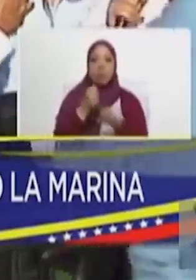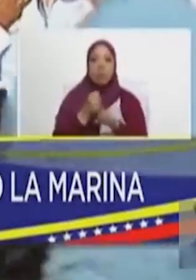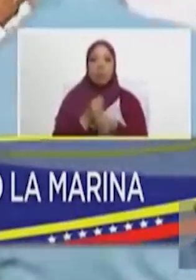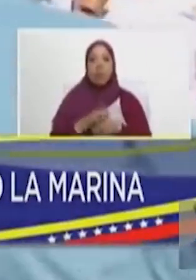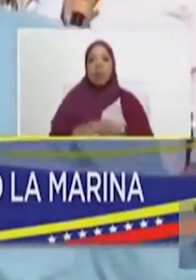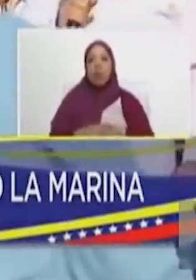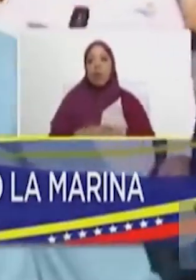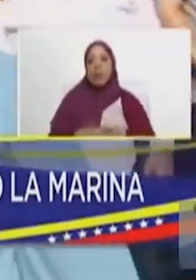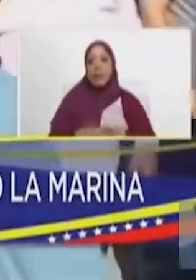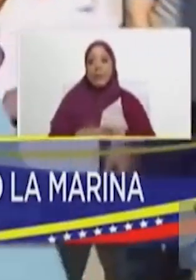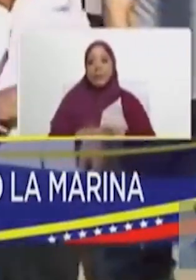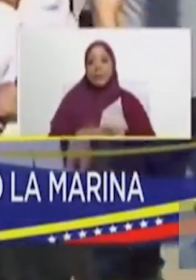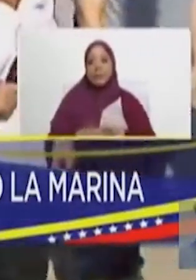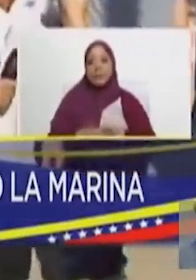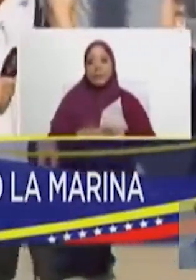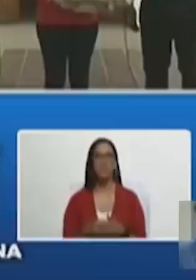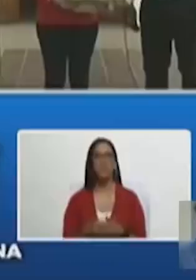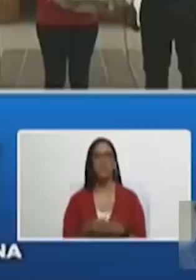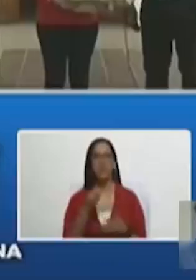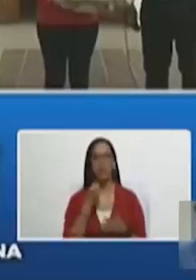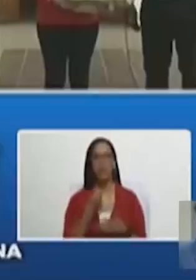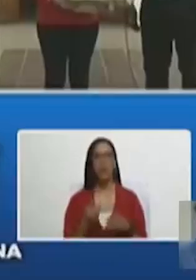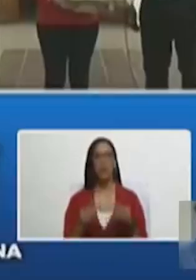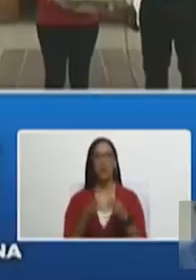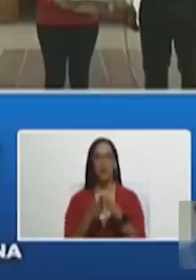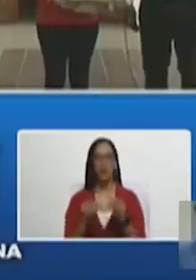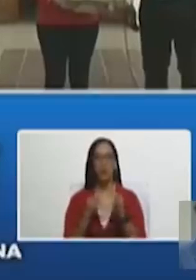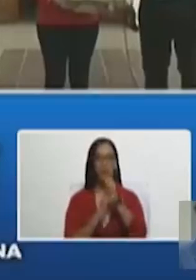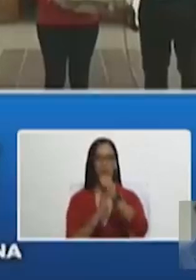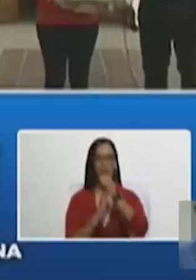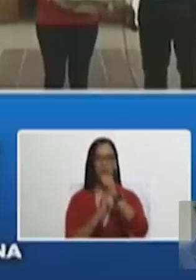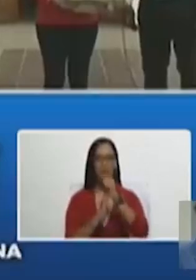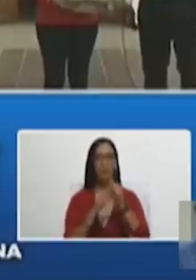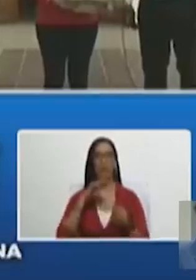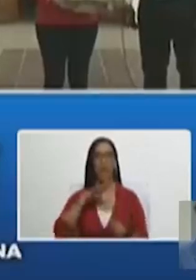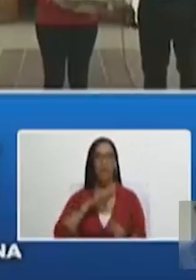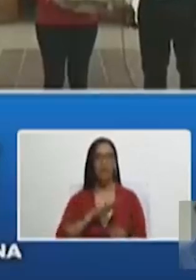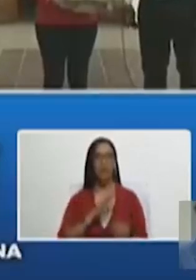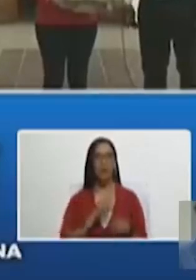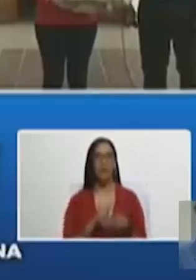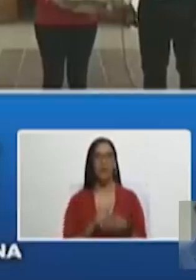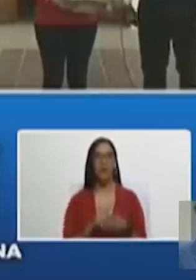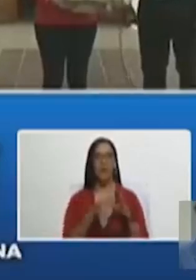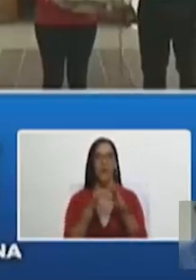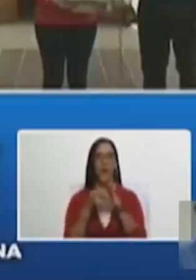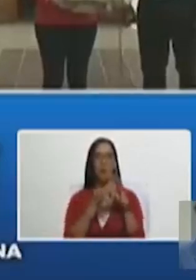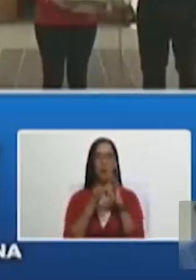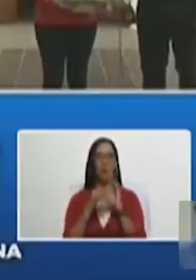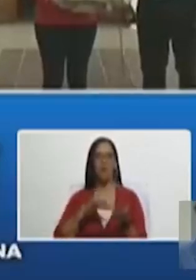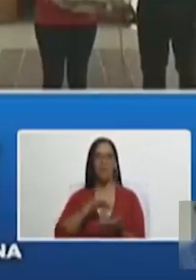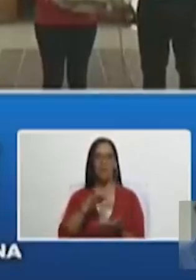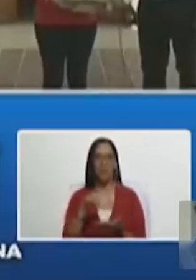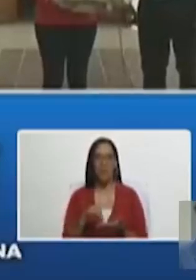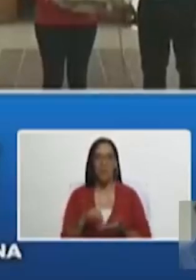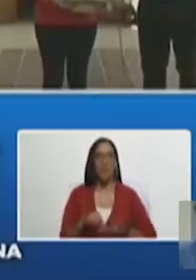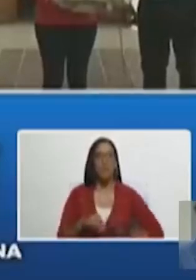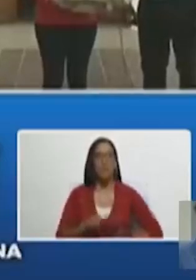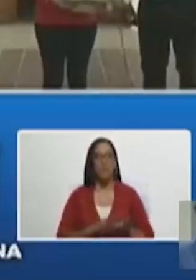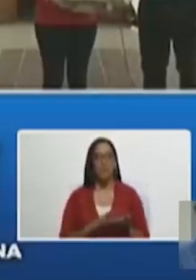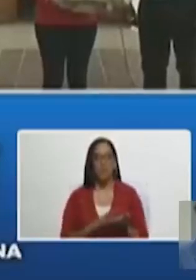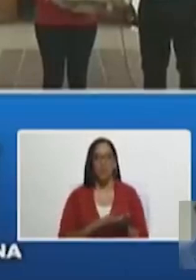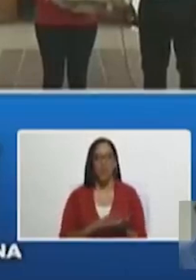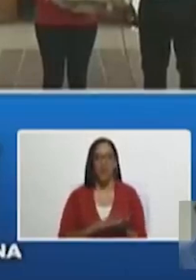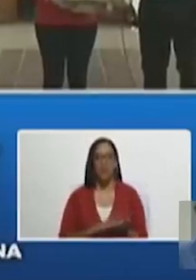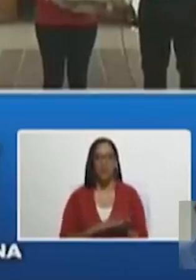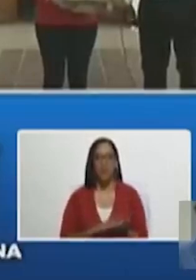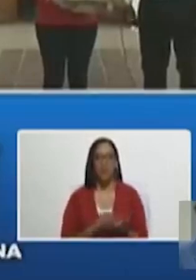quem a Guiana é ex-colônia. Líderes e membros da oposição, no entanto, apontaram que vários fatores indicaram que o resultado